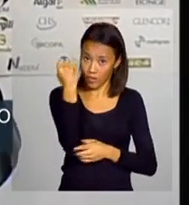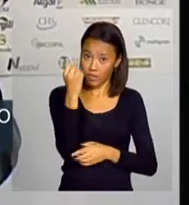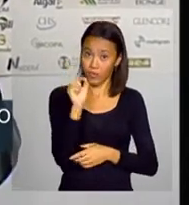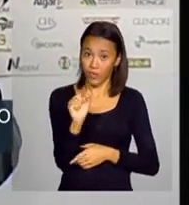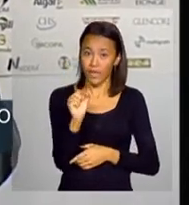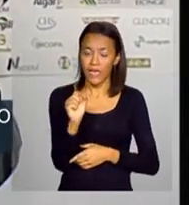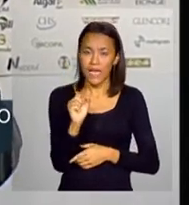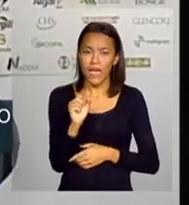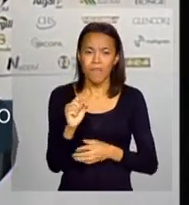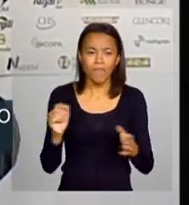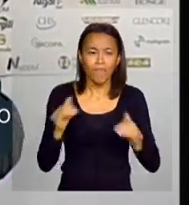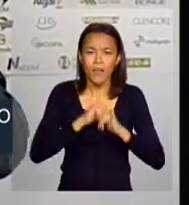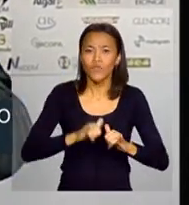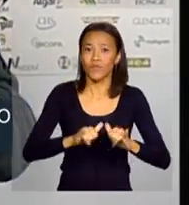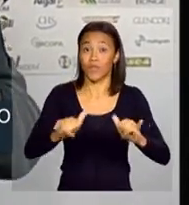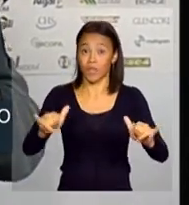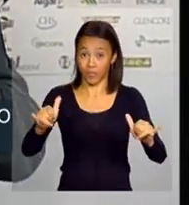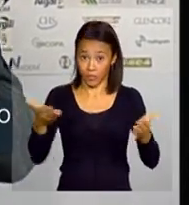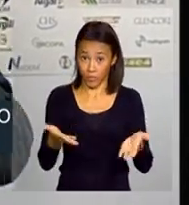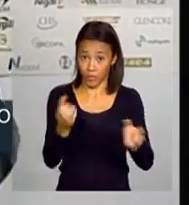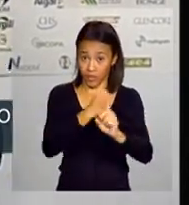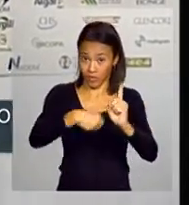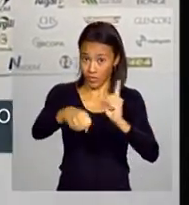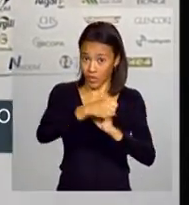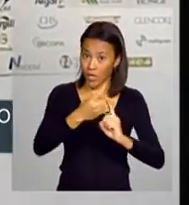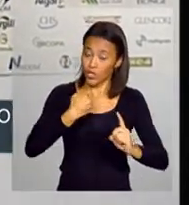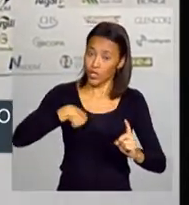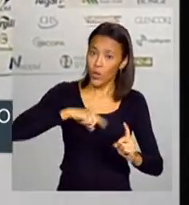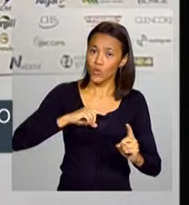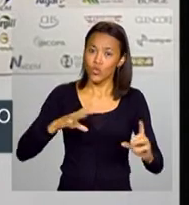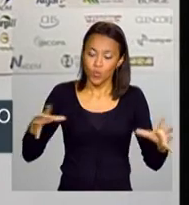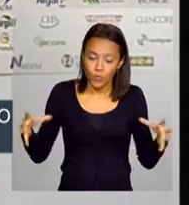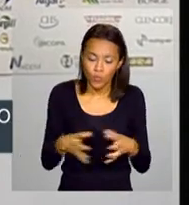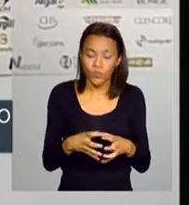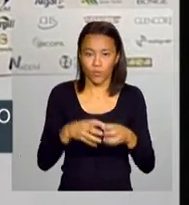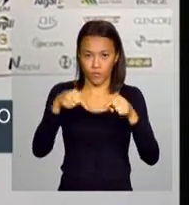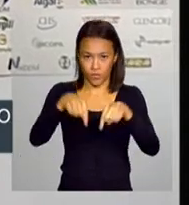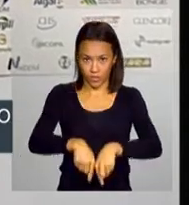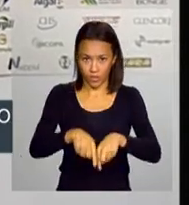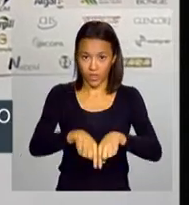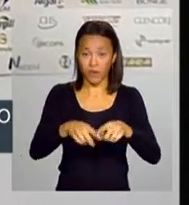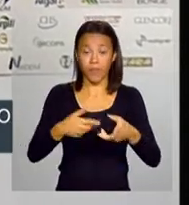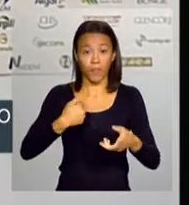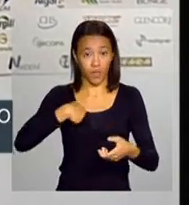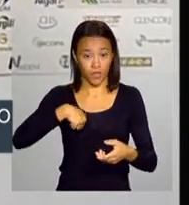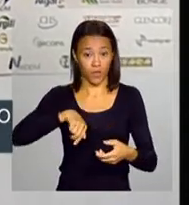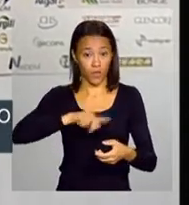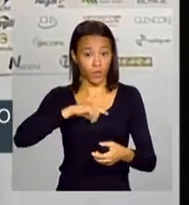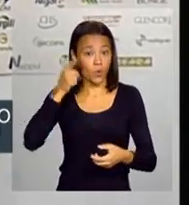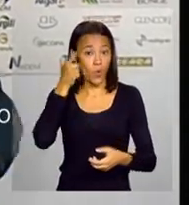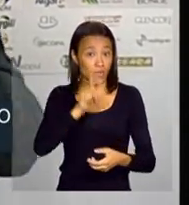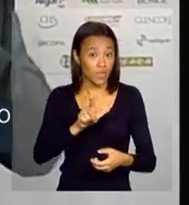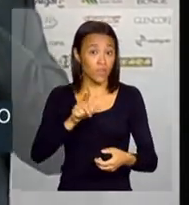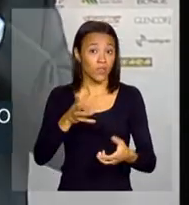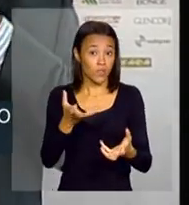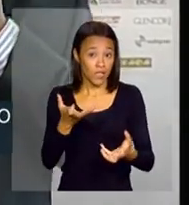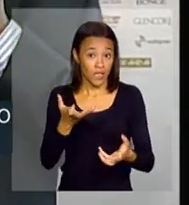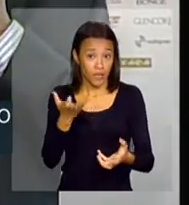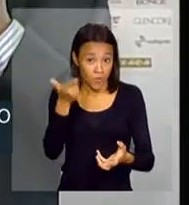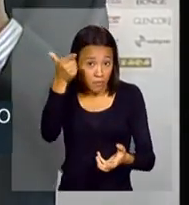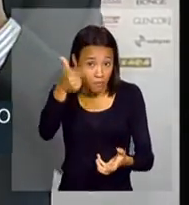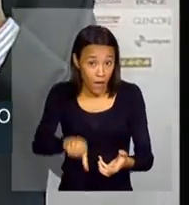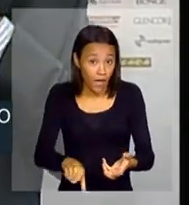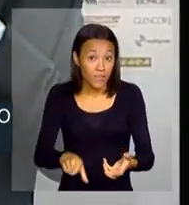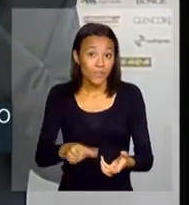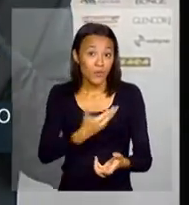mobilização pública aqui. Nós todos hoje estamos engajados para conseguir... Nós somos um pouco mais ambiciosos do que o